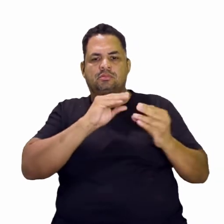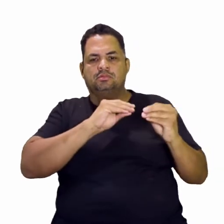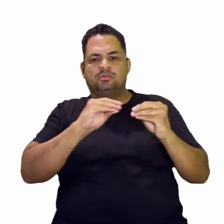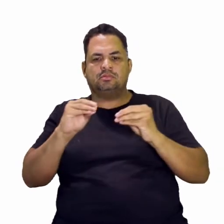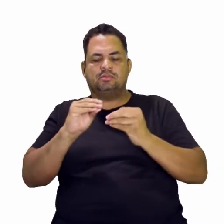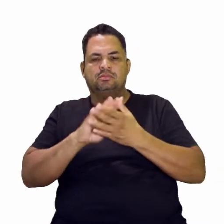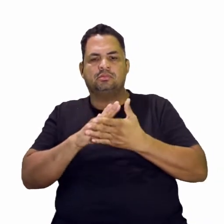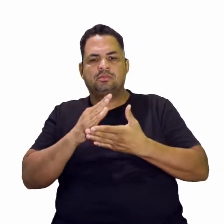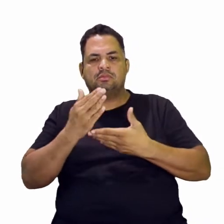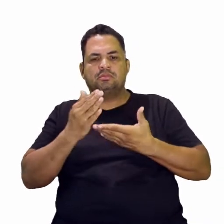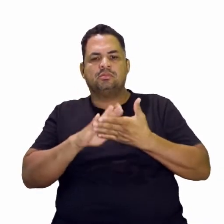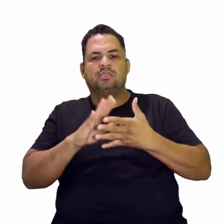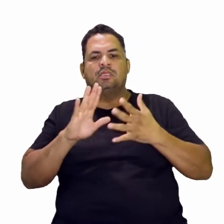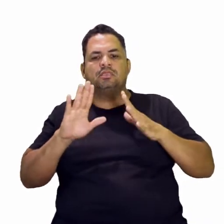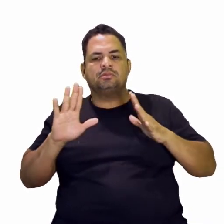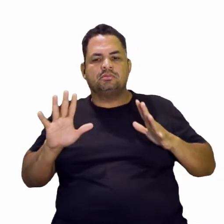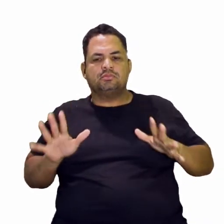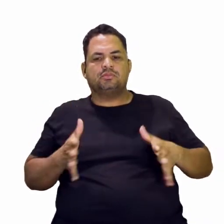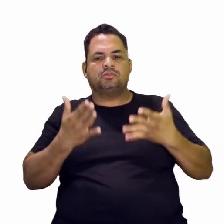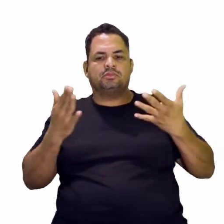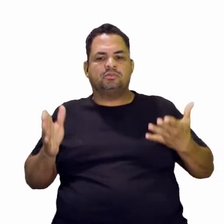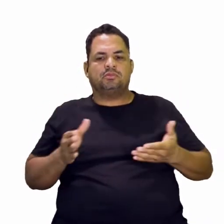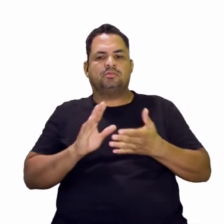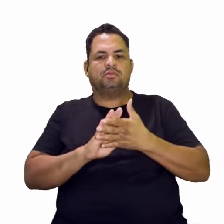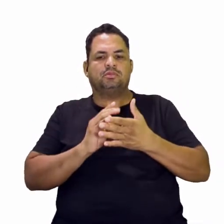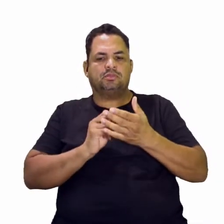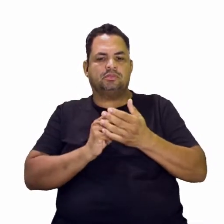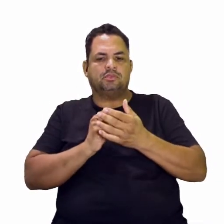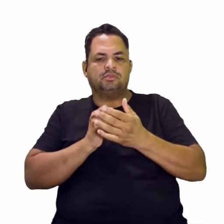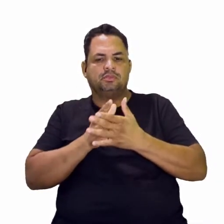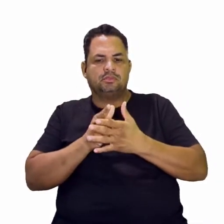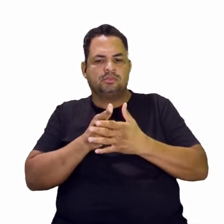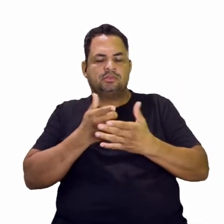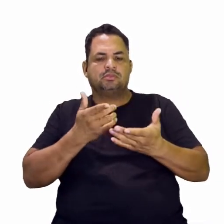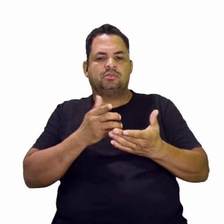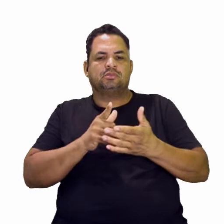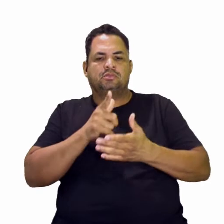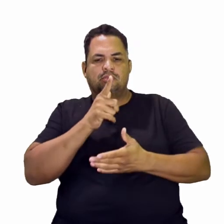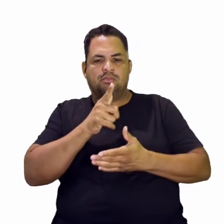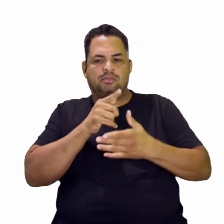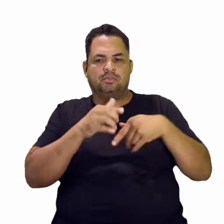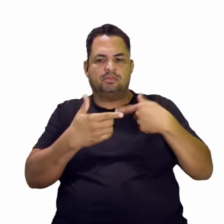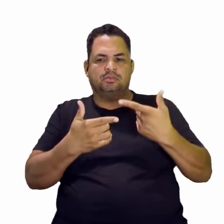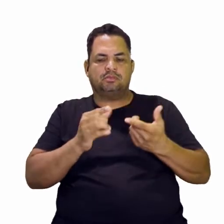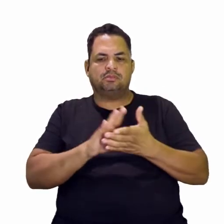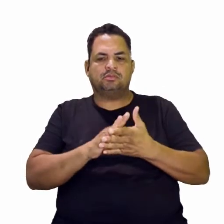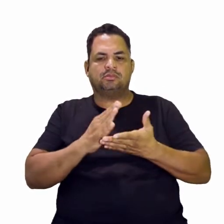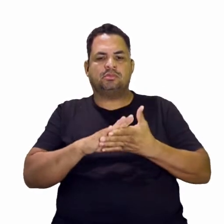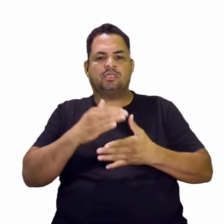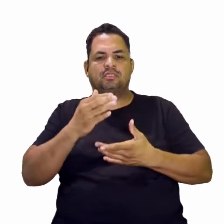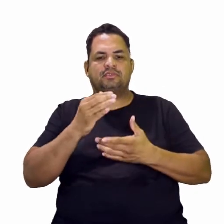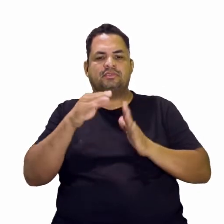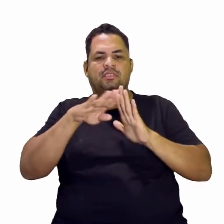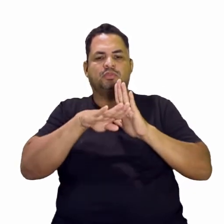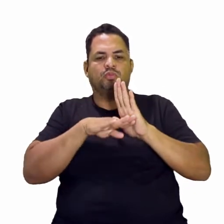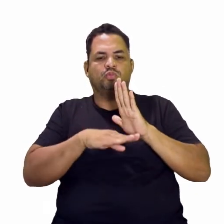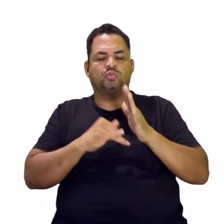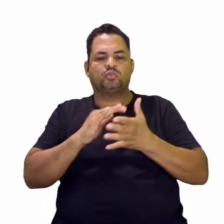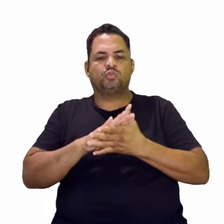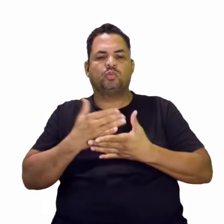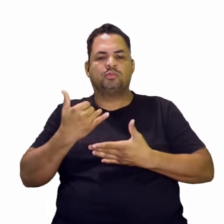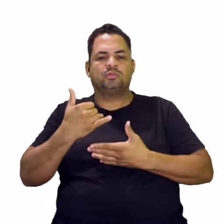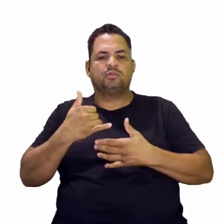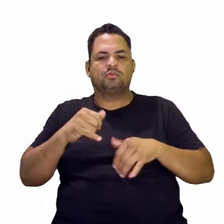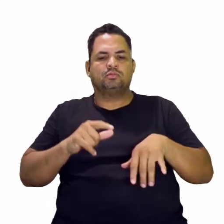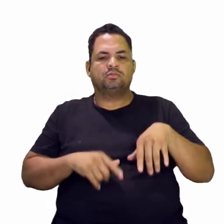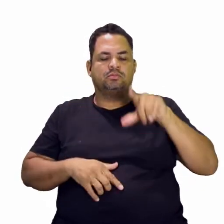para induzir o processo de ereção, tá? E também são classificados como lipídios. Tá vendo como o lipídio está em todo canto?